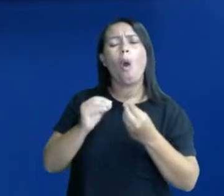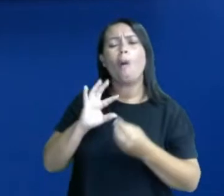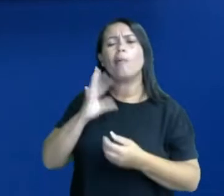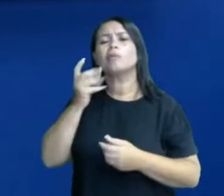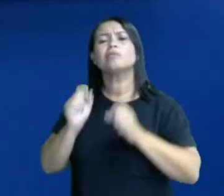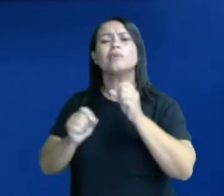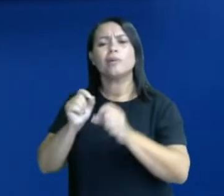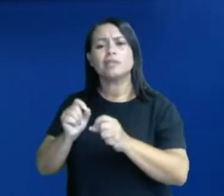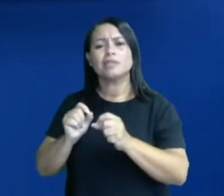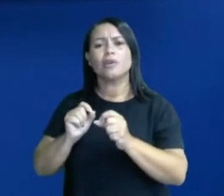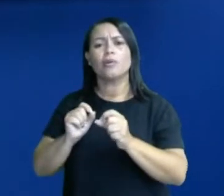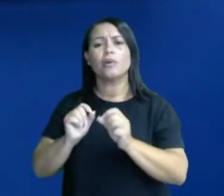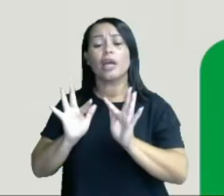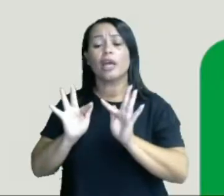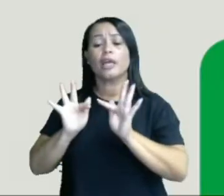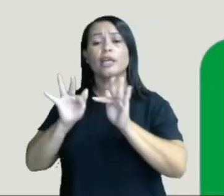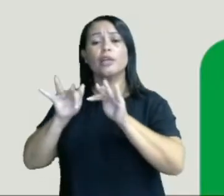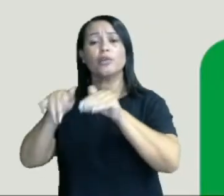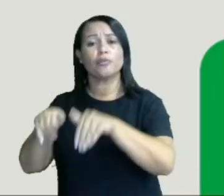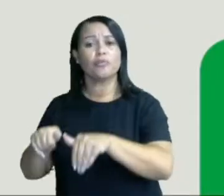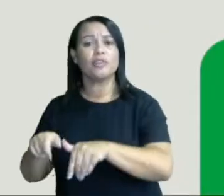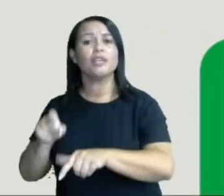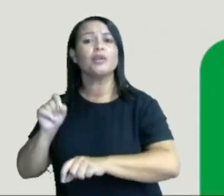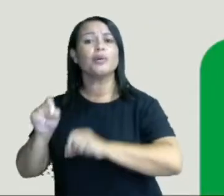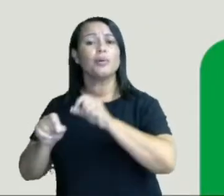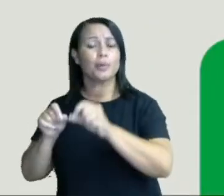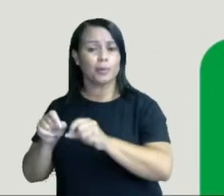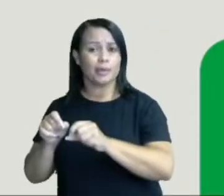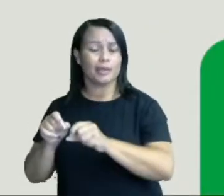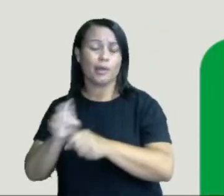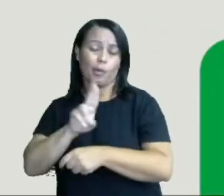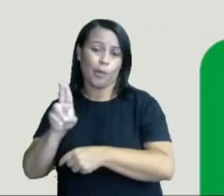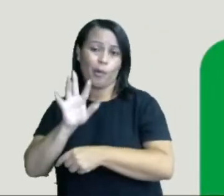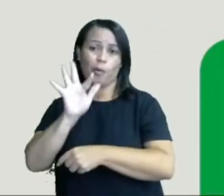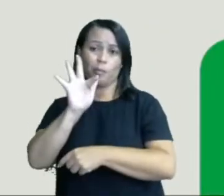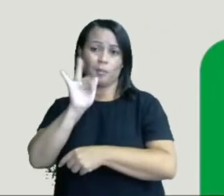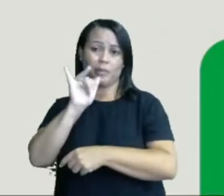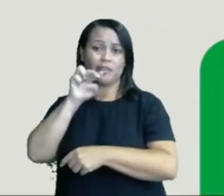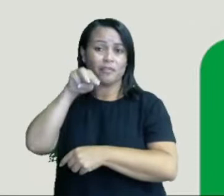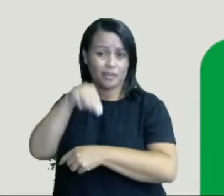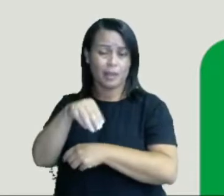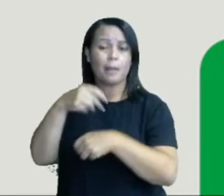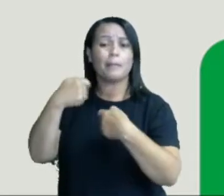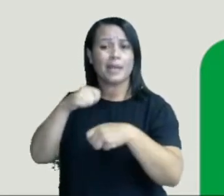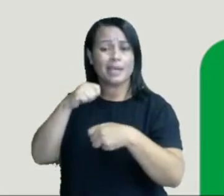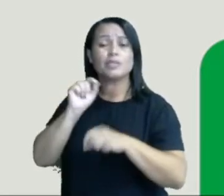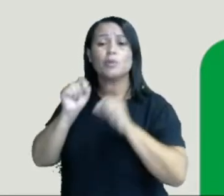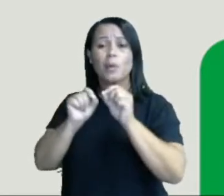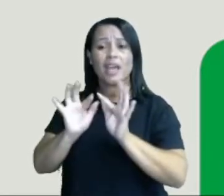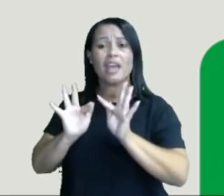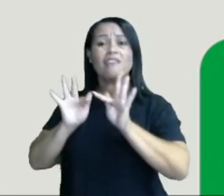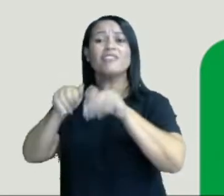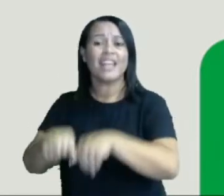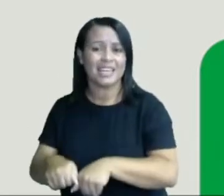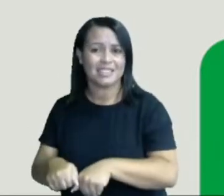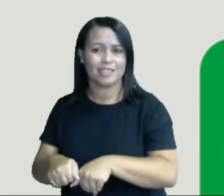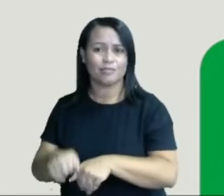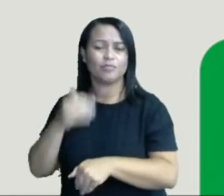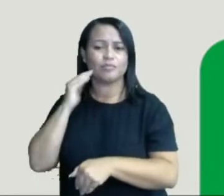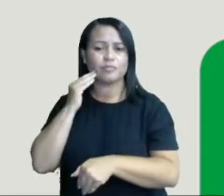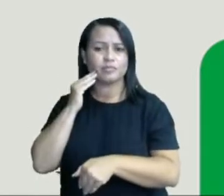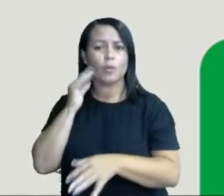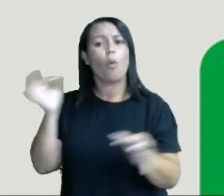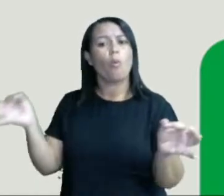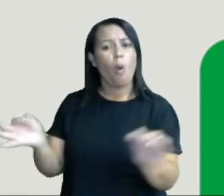aconteceu. E no fim, o próprio nome já diz, eu preciso concluir ou encerrar. Então, eu